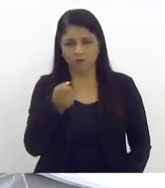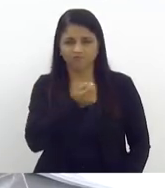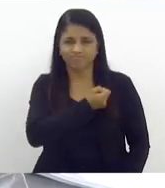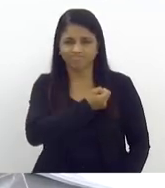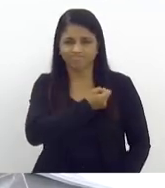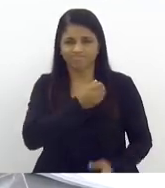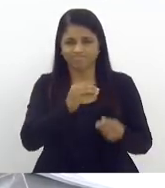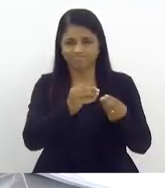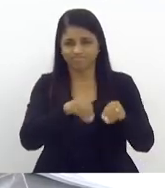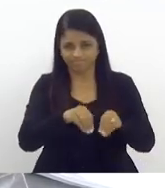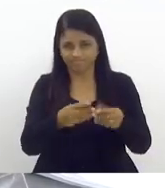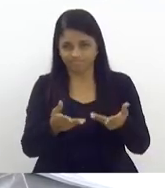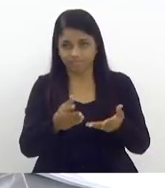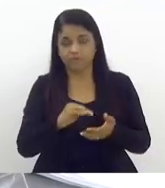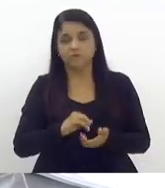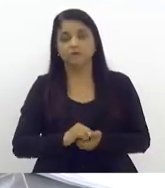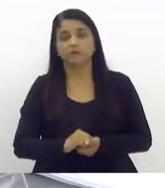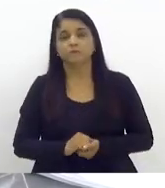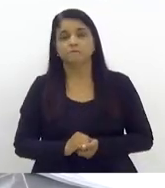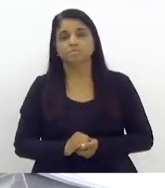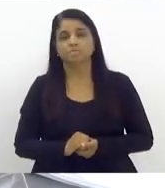prejudicabilidades. Então...